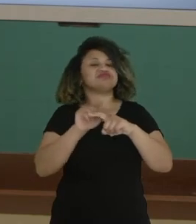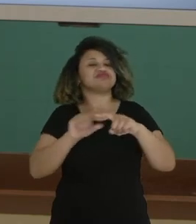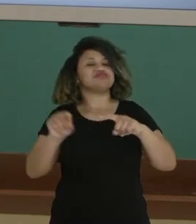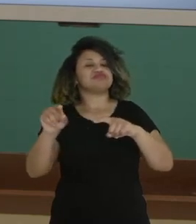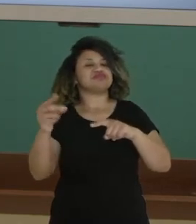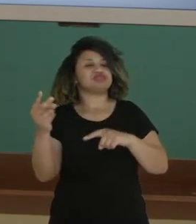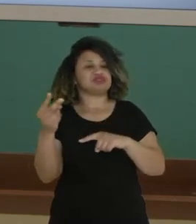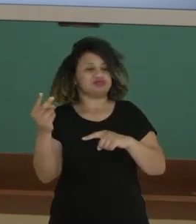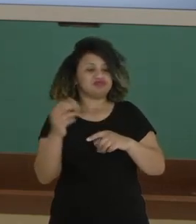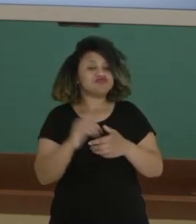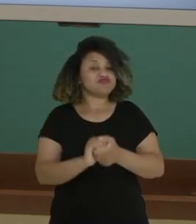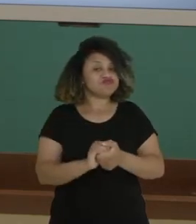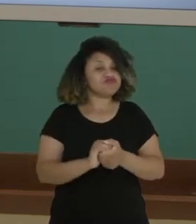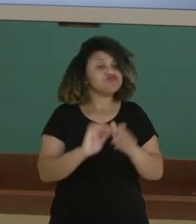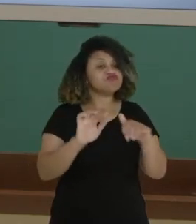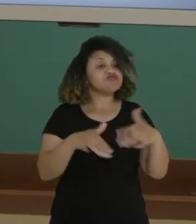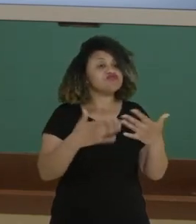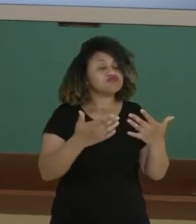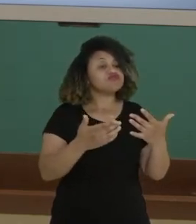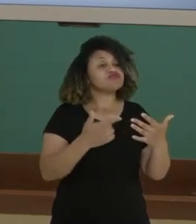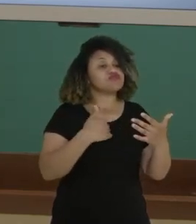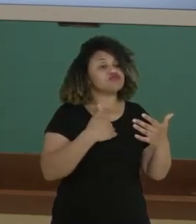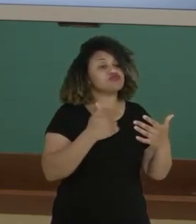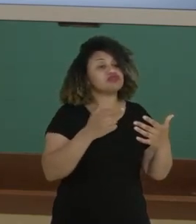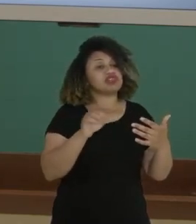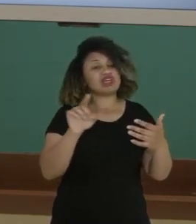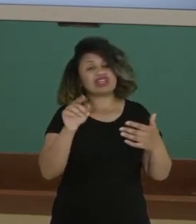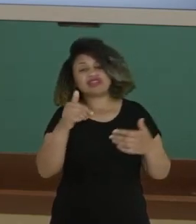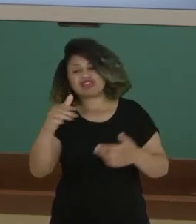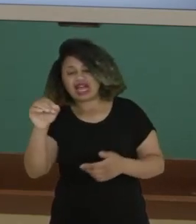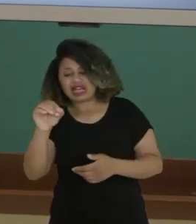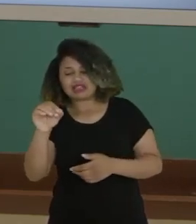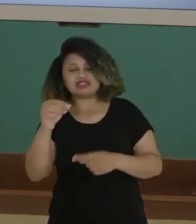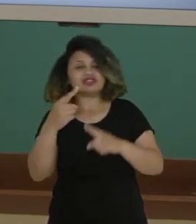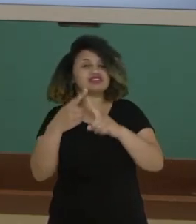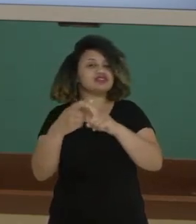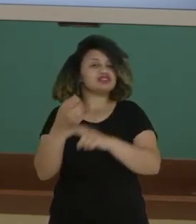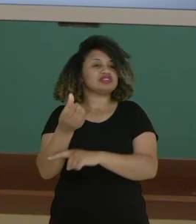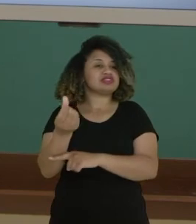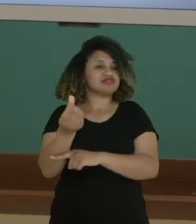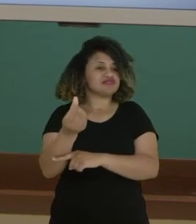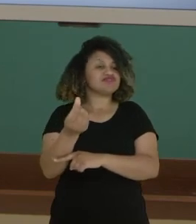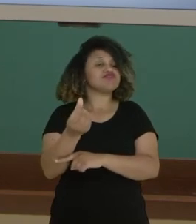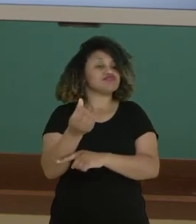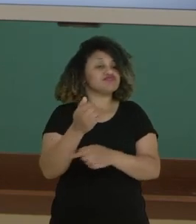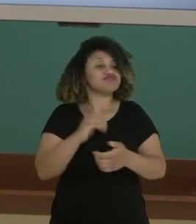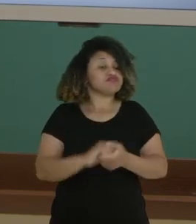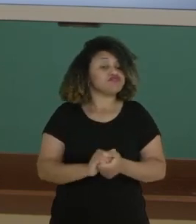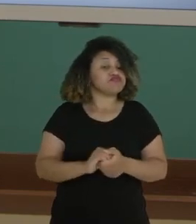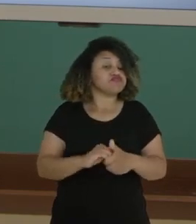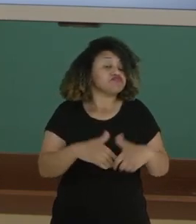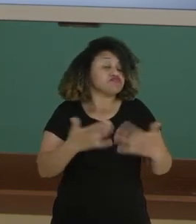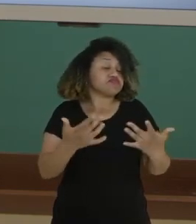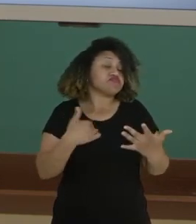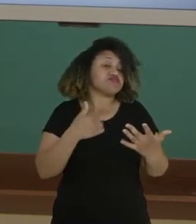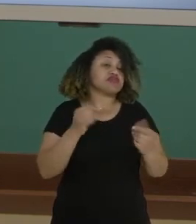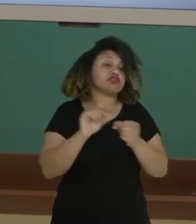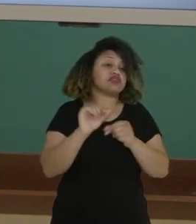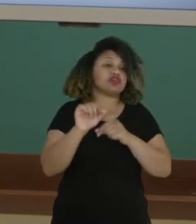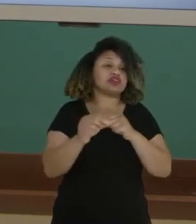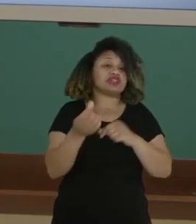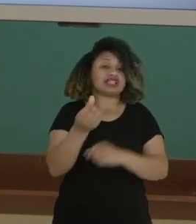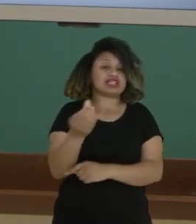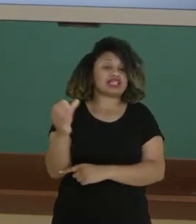o segundo membro. Só que o segundo membro é só 10, né? Então, ele multiplica o 10. 3 mais 2 é